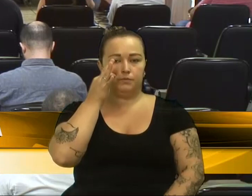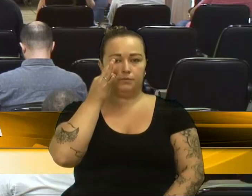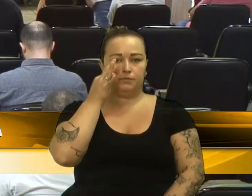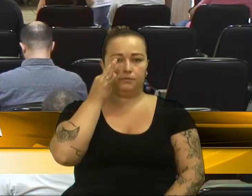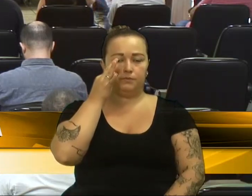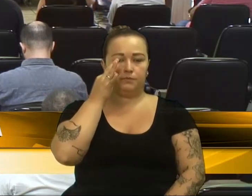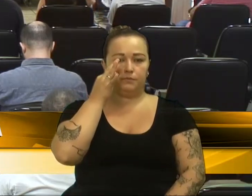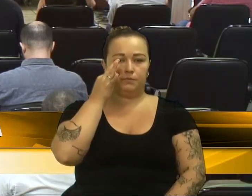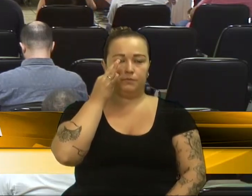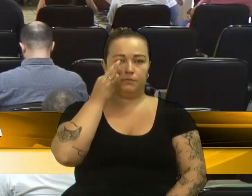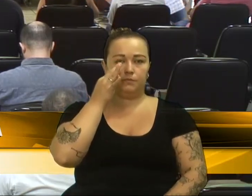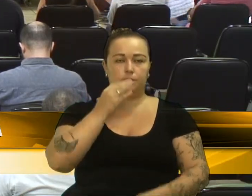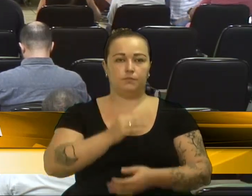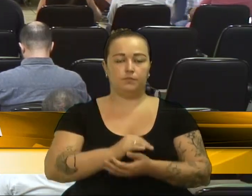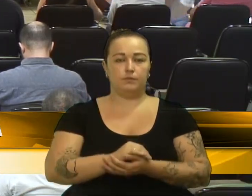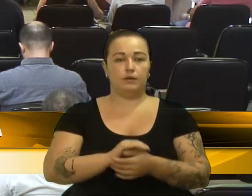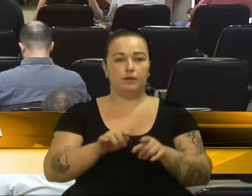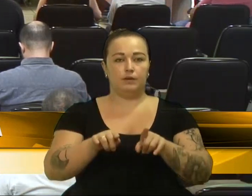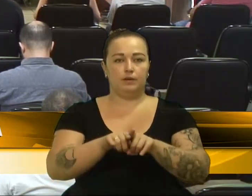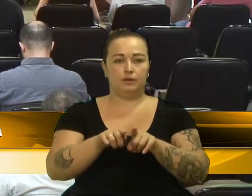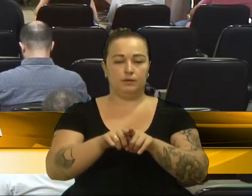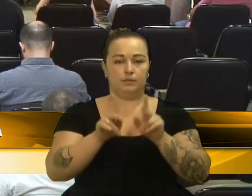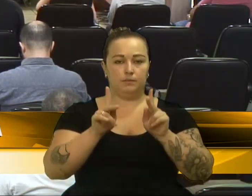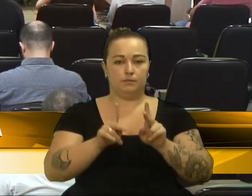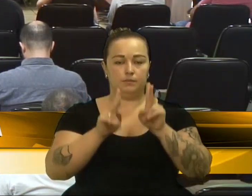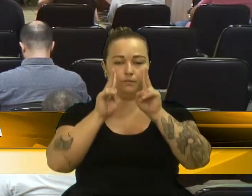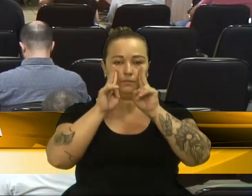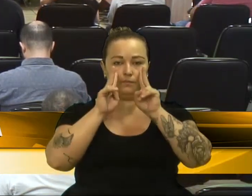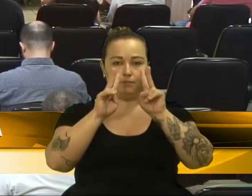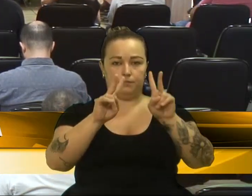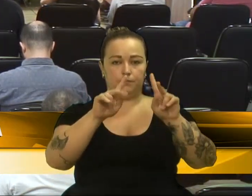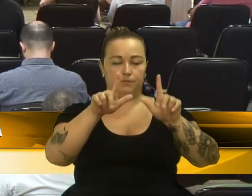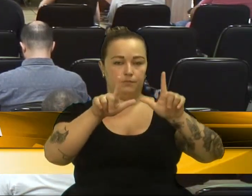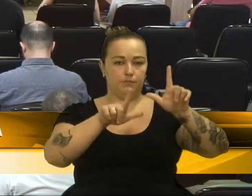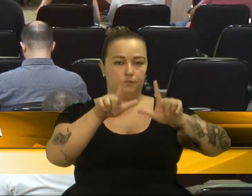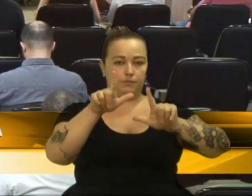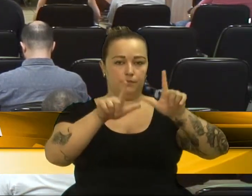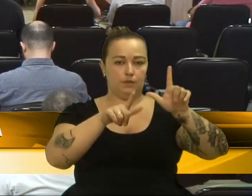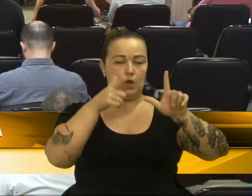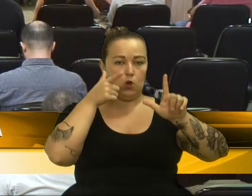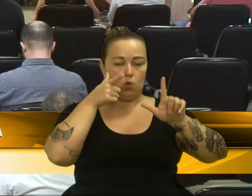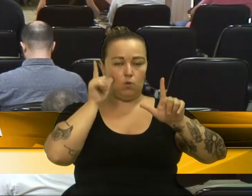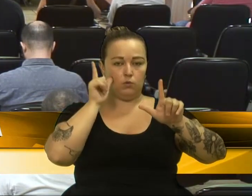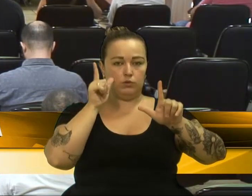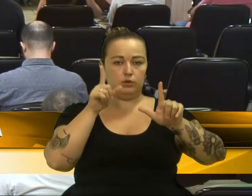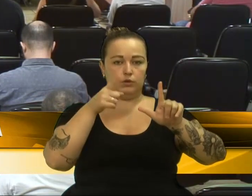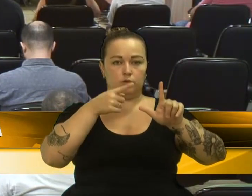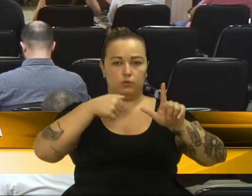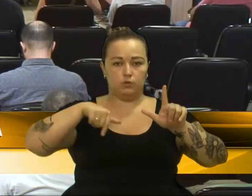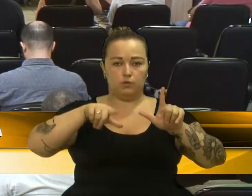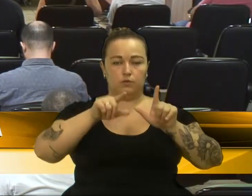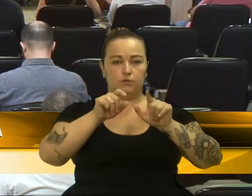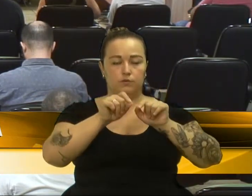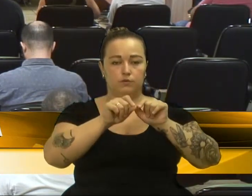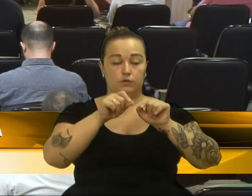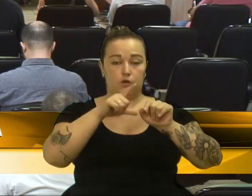e os demais que estão nos assistindo. Senhor presidente, nós tivemos uma visita do